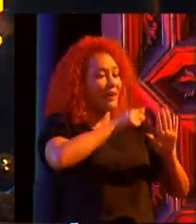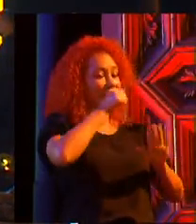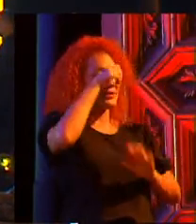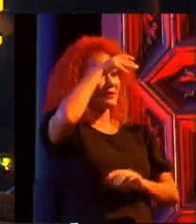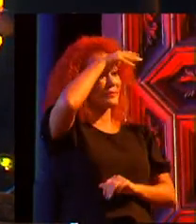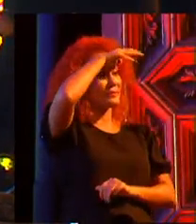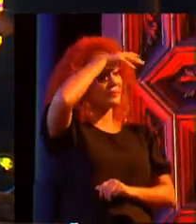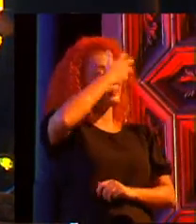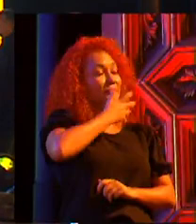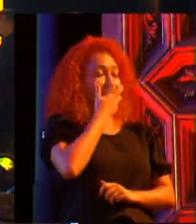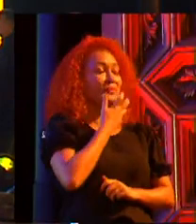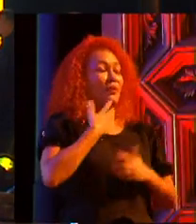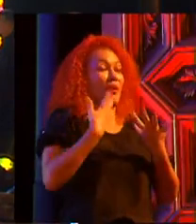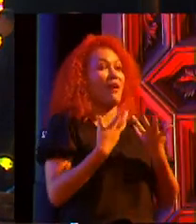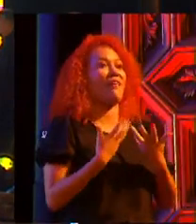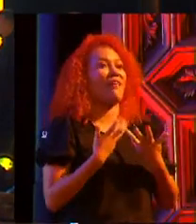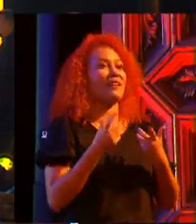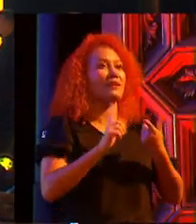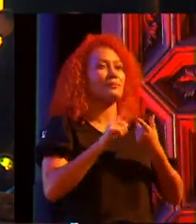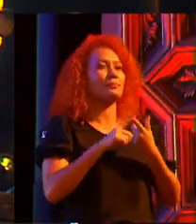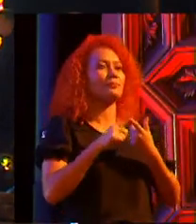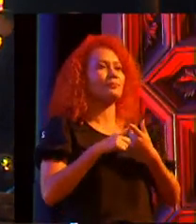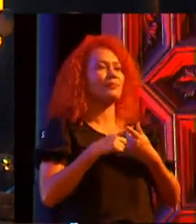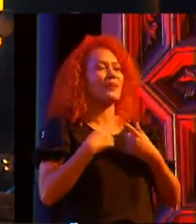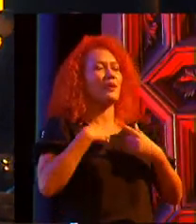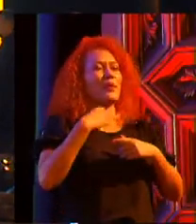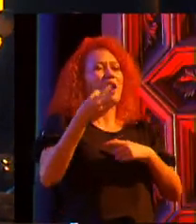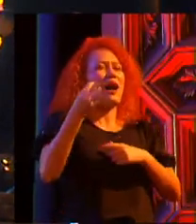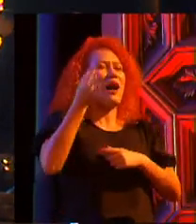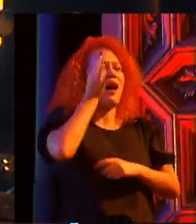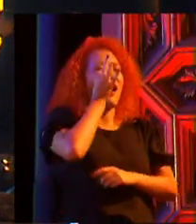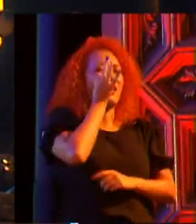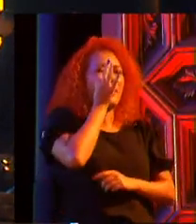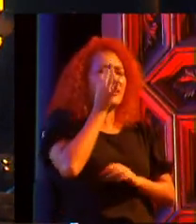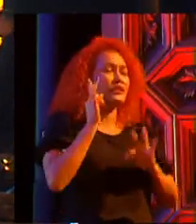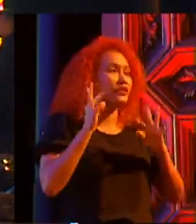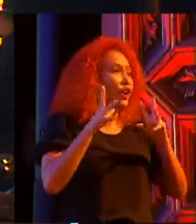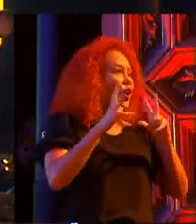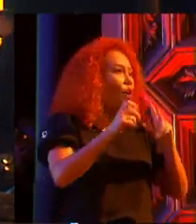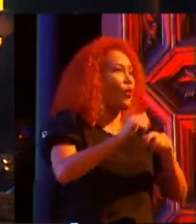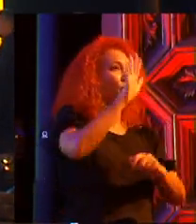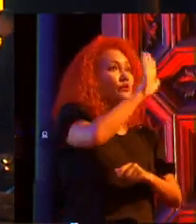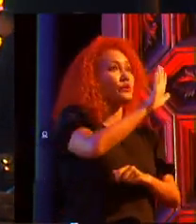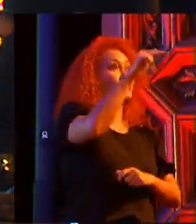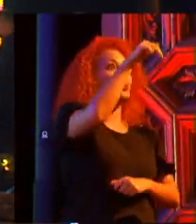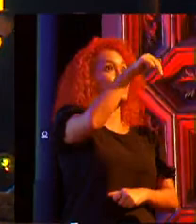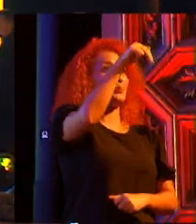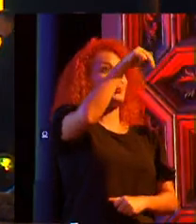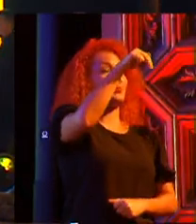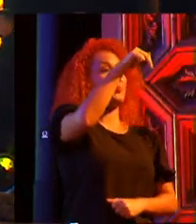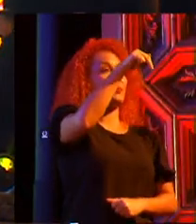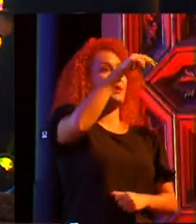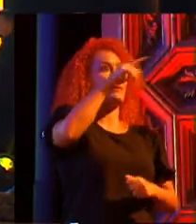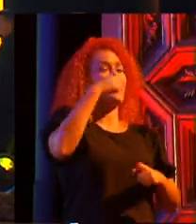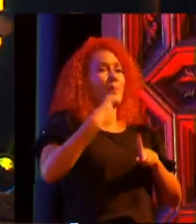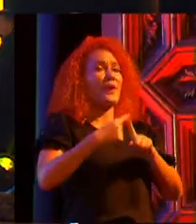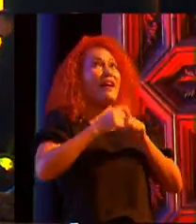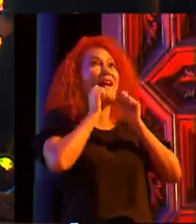eu quero aqui deixar registrado a minha admiração a cada um de vocês da região norte. Essa região que é tão